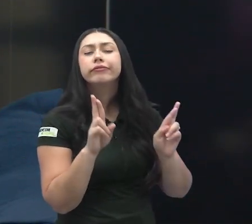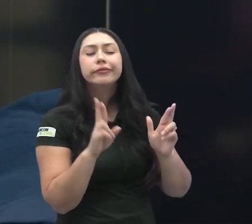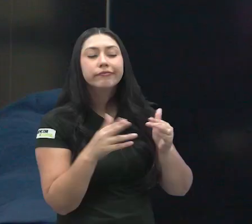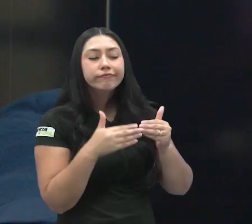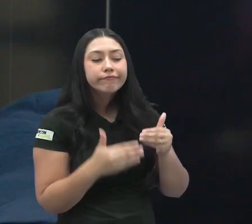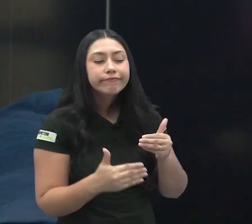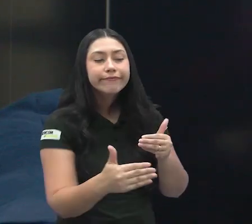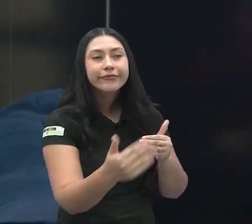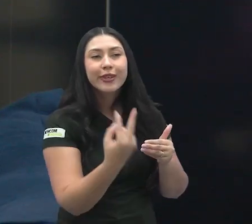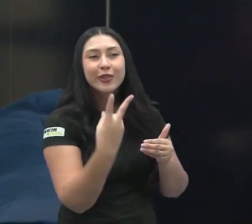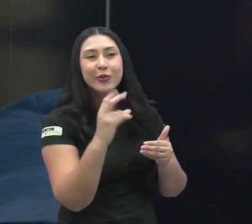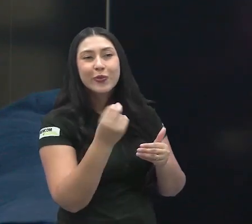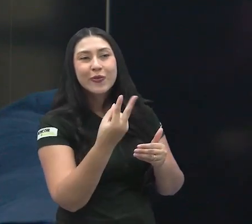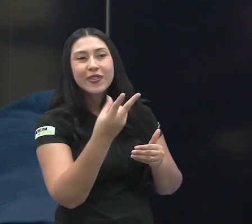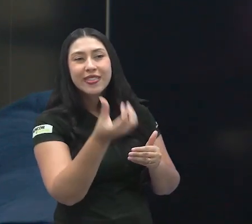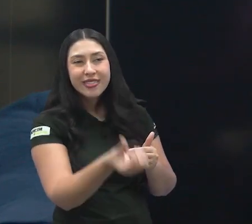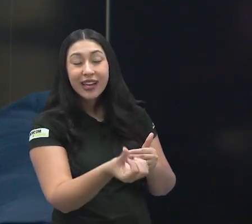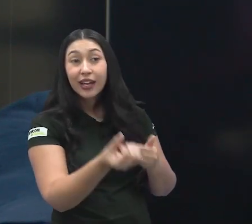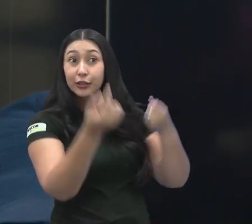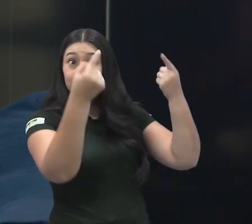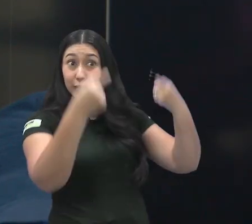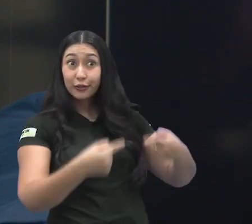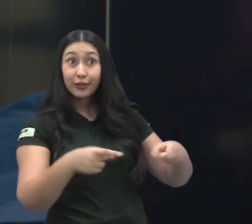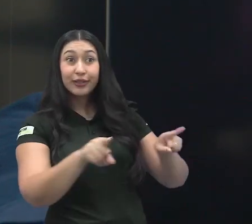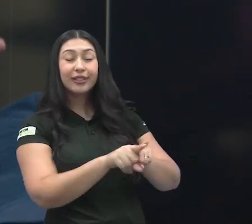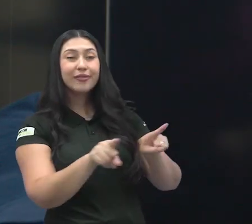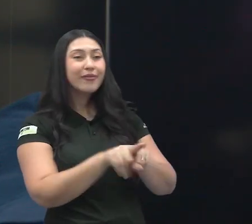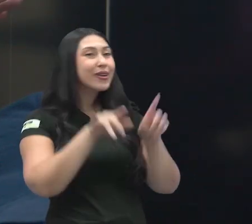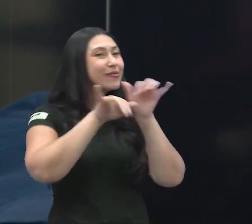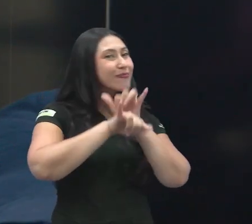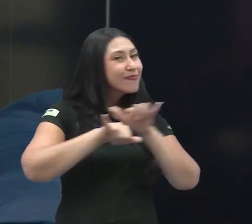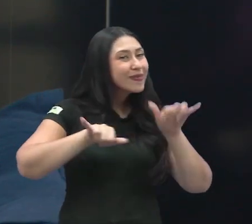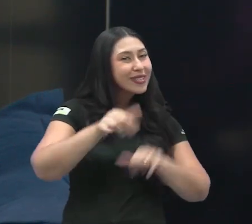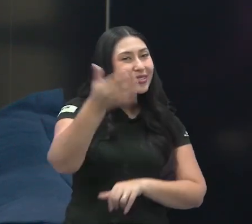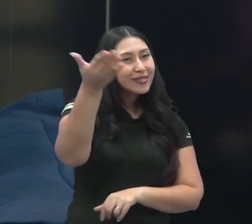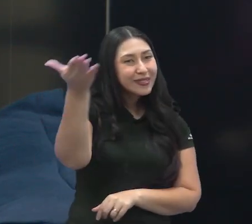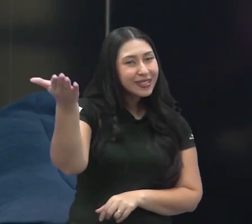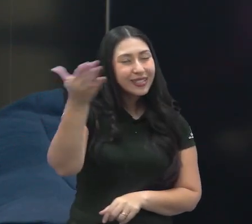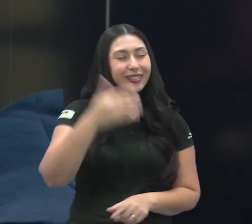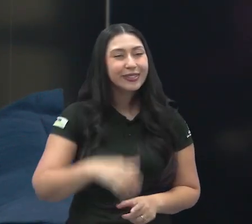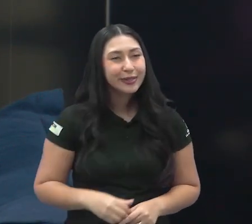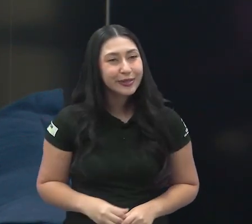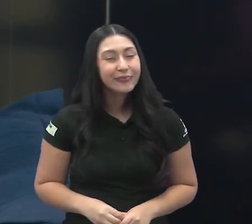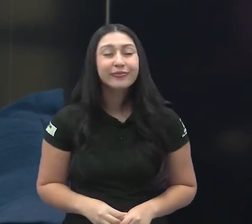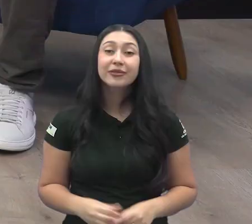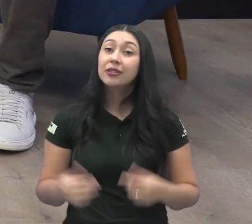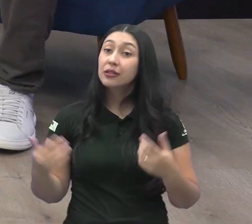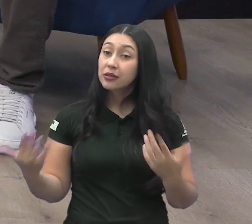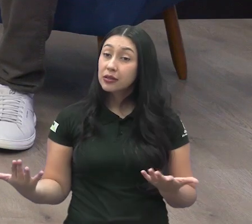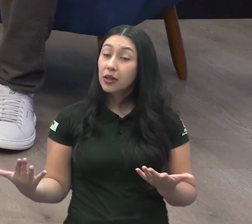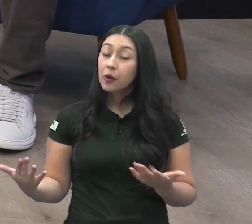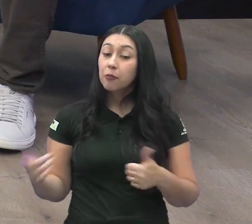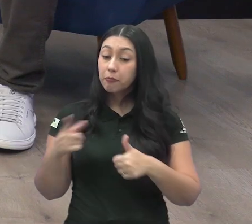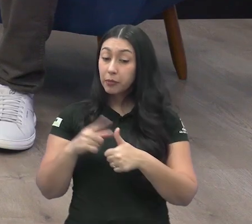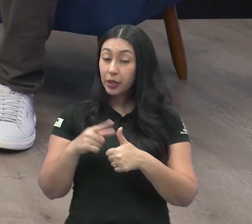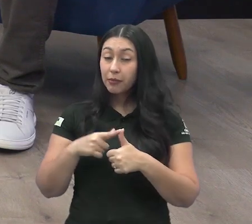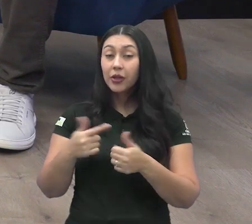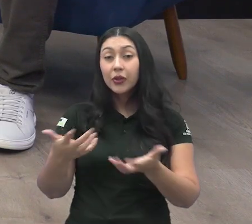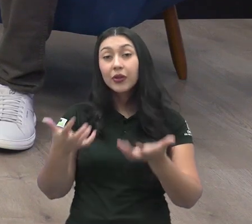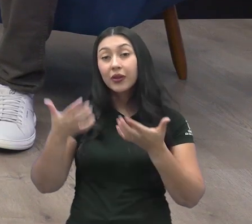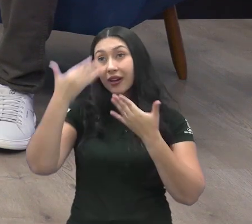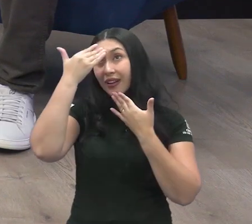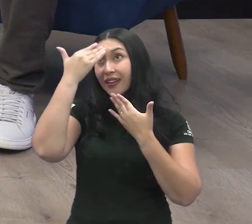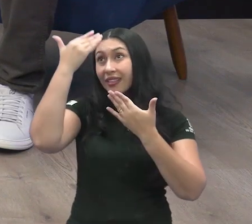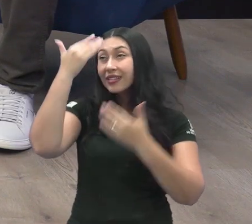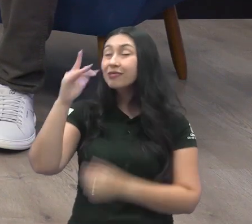expectativas para 2026, desafios também, e uma mensagem para a pessoa que está acompanhando a gente. Então, eu primeiro tenho que